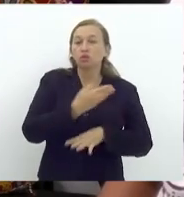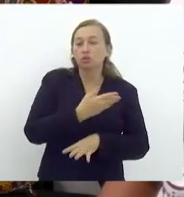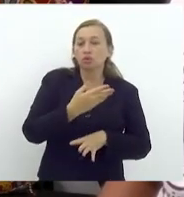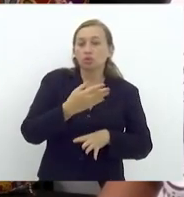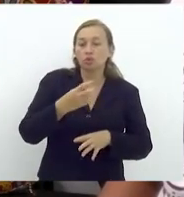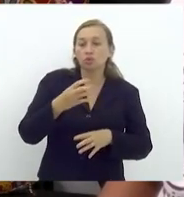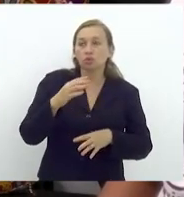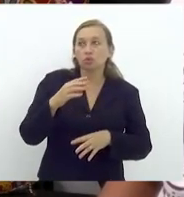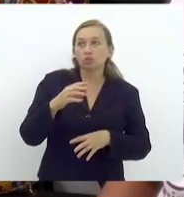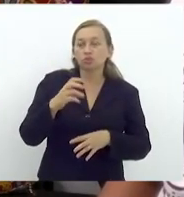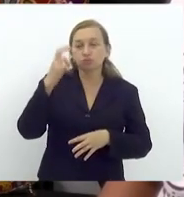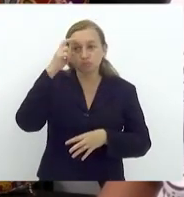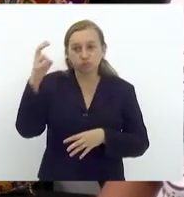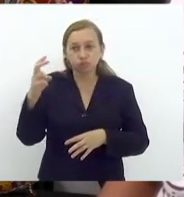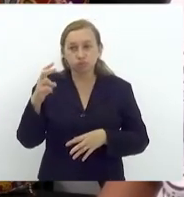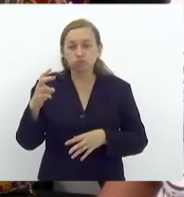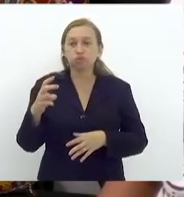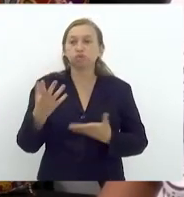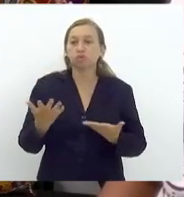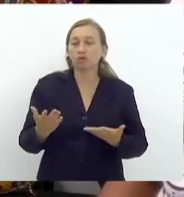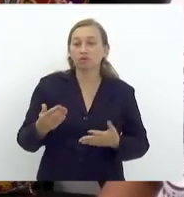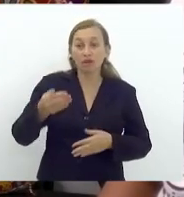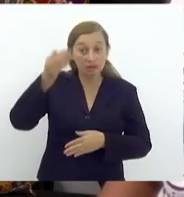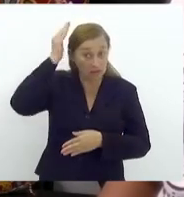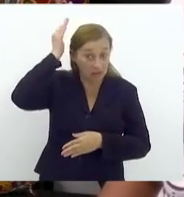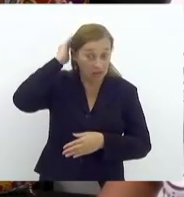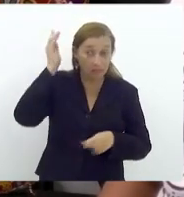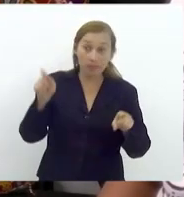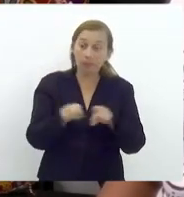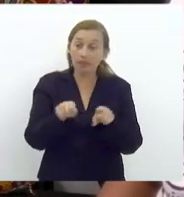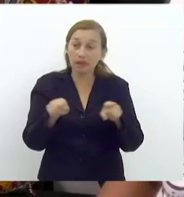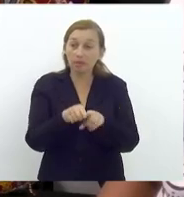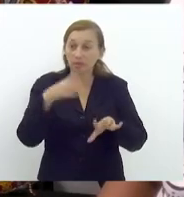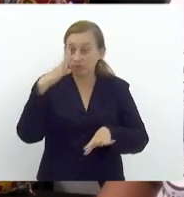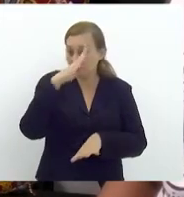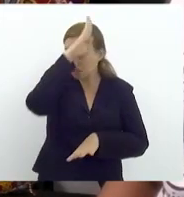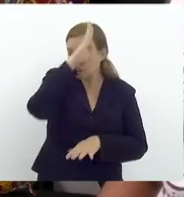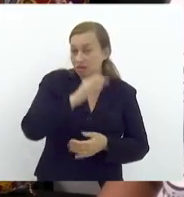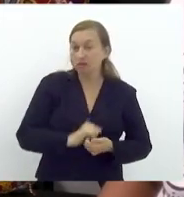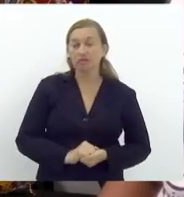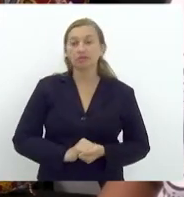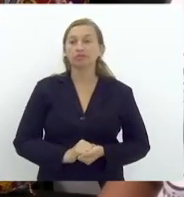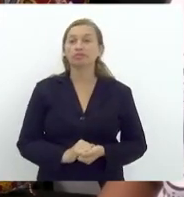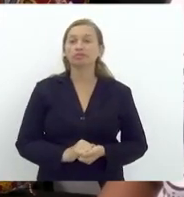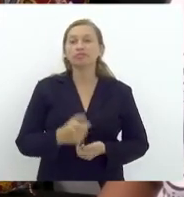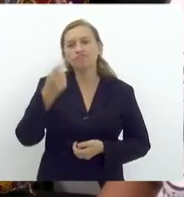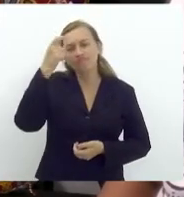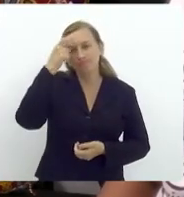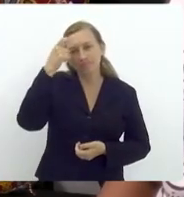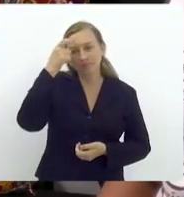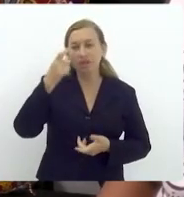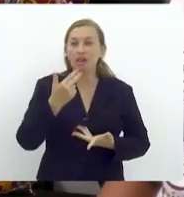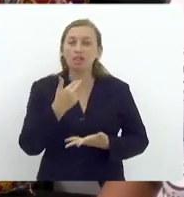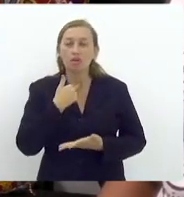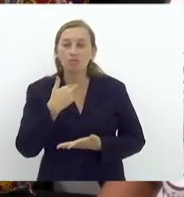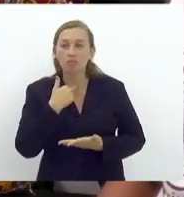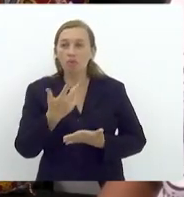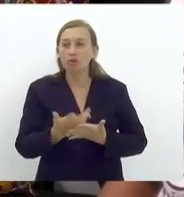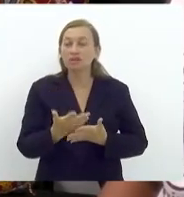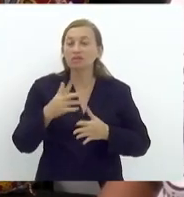bolsonaro é e o que eu acho que a gente tem que ter em mente é que não pode